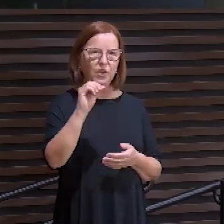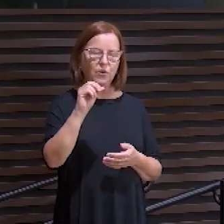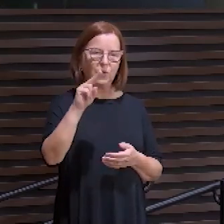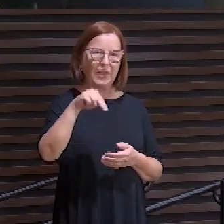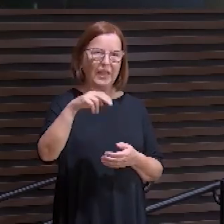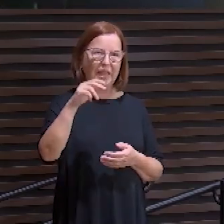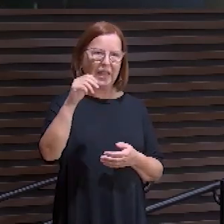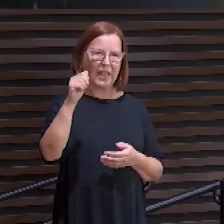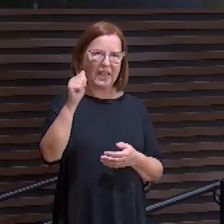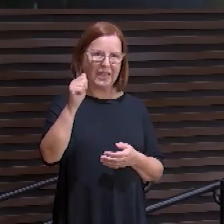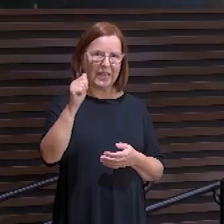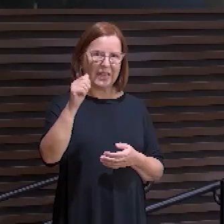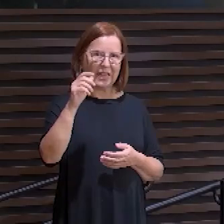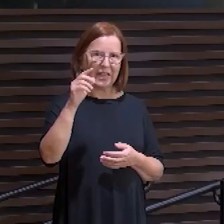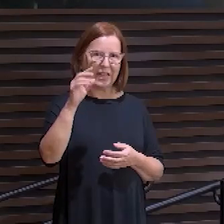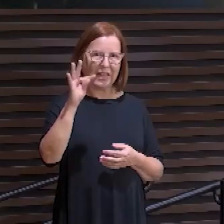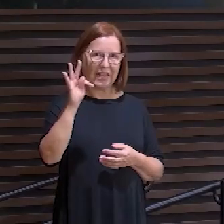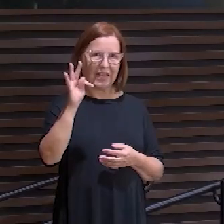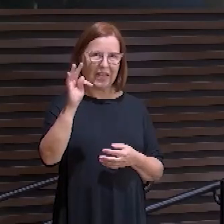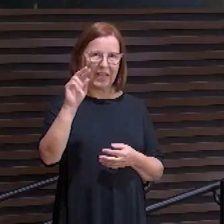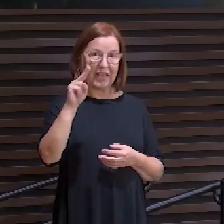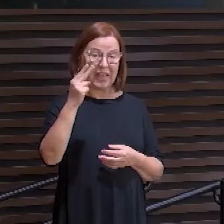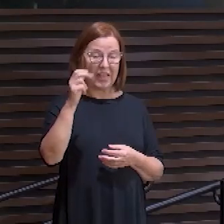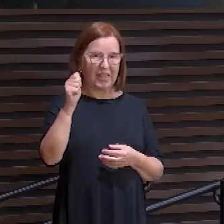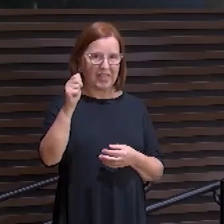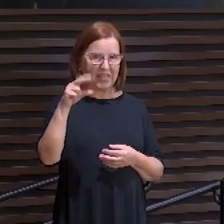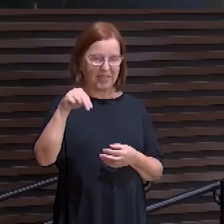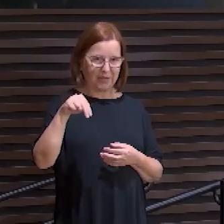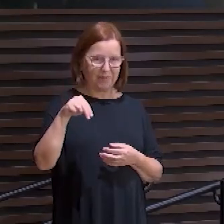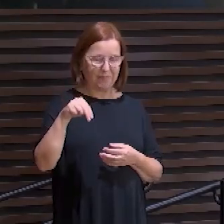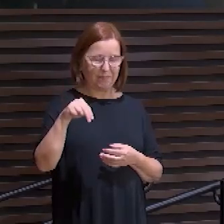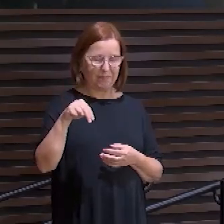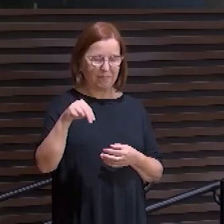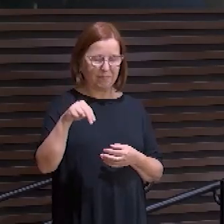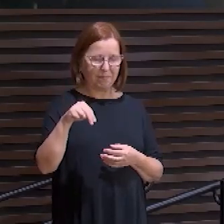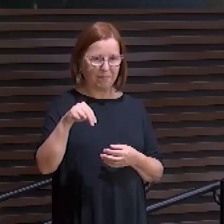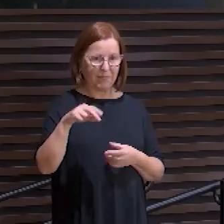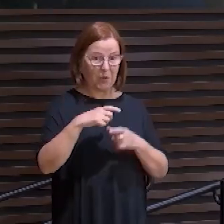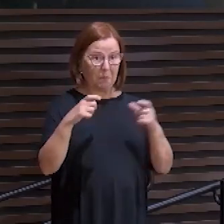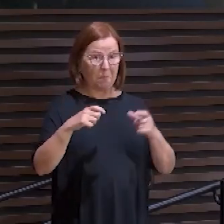talvez o maior filósofo americano, professor e pastor.